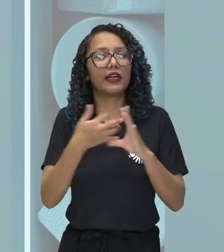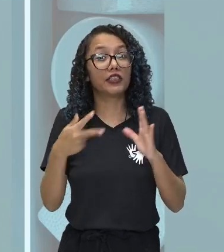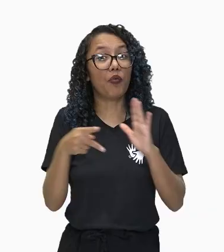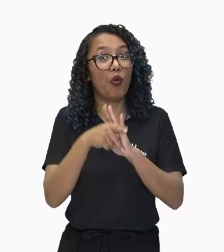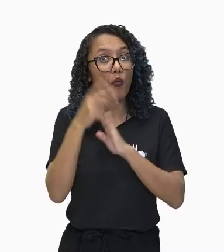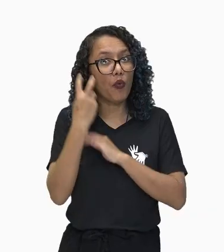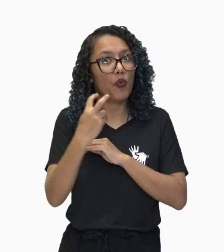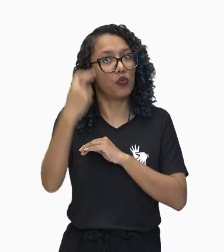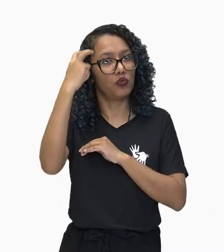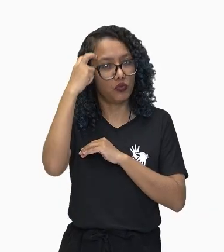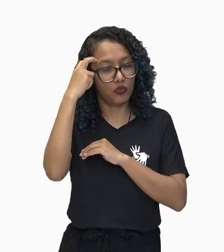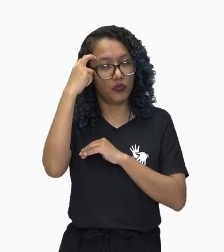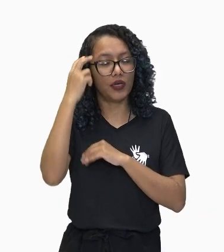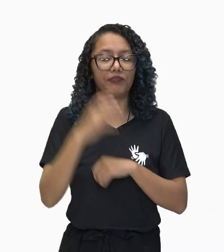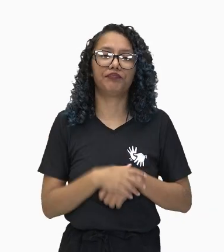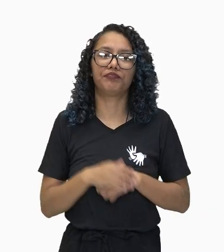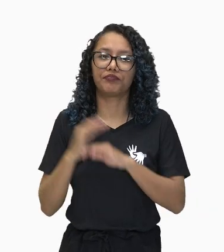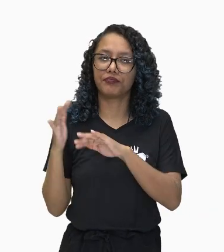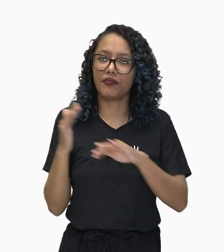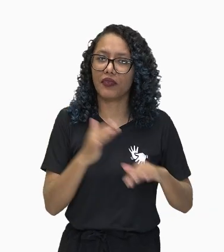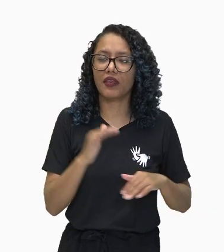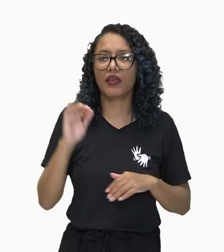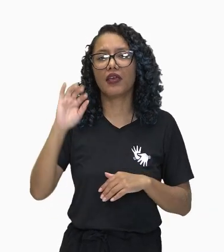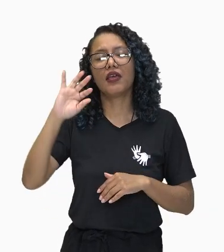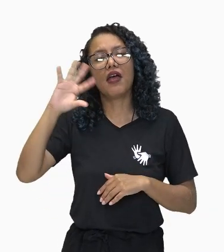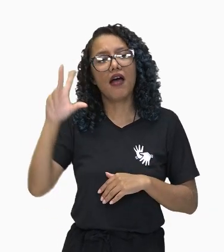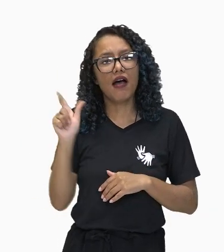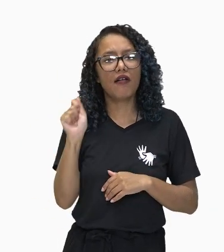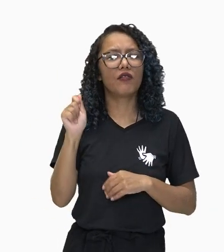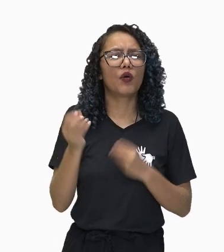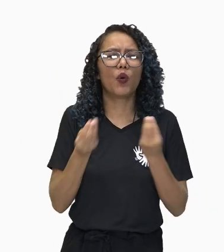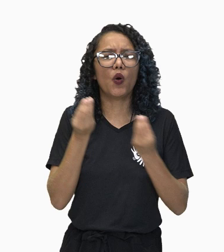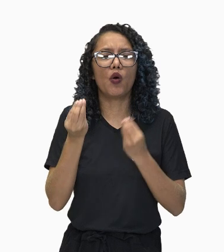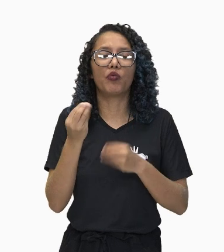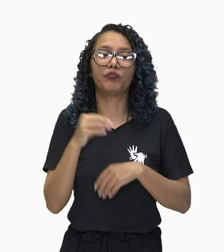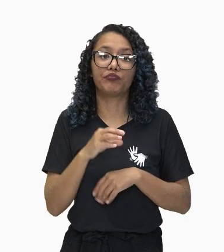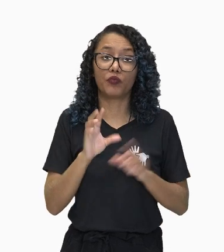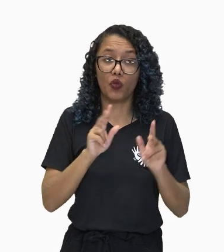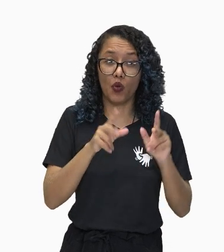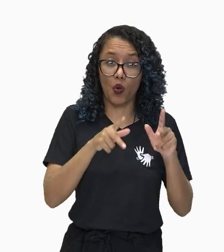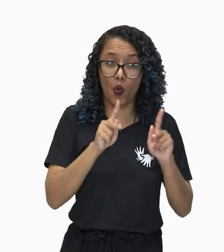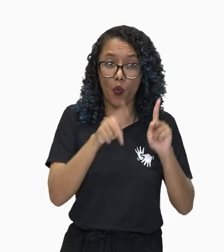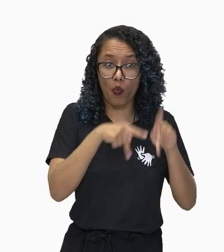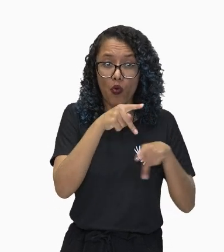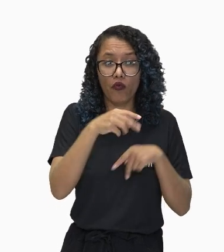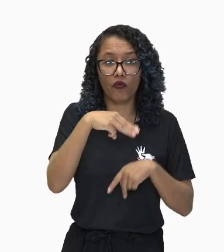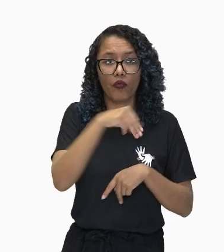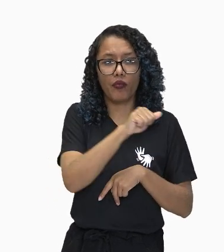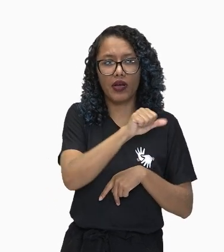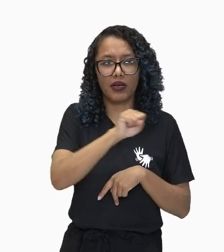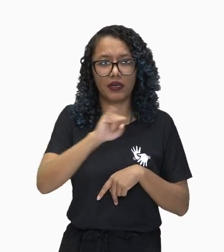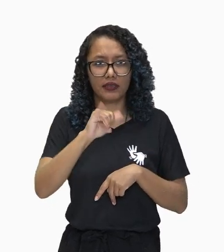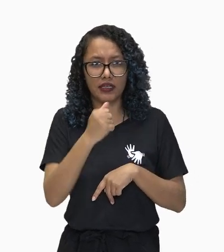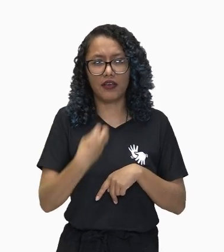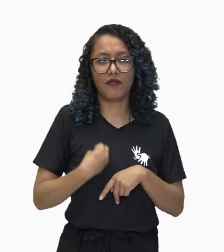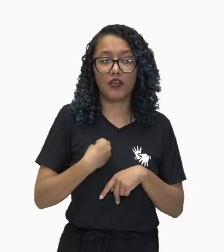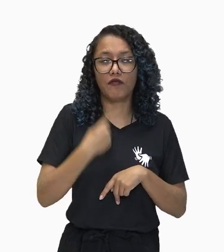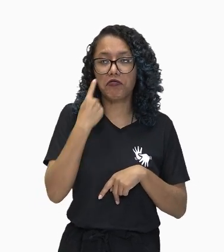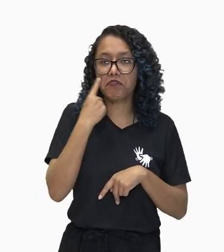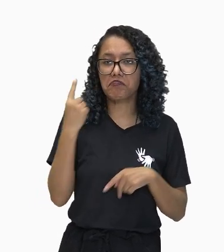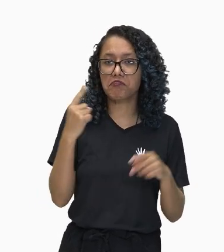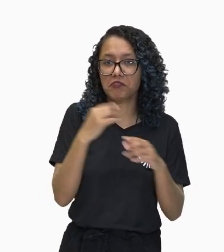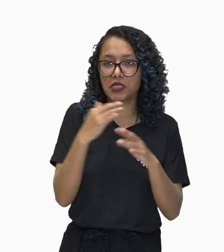na África, como é que é a dança? Os Maasai, que vivem em Quênia e Tanzânia, são caracterizados por sua dança bem